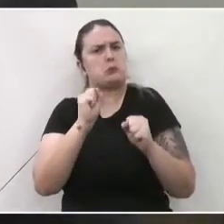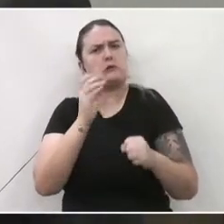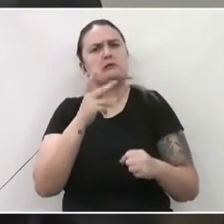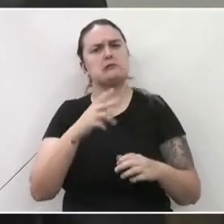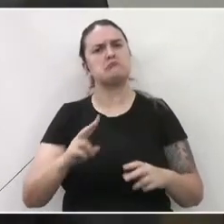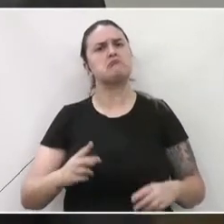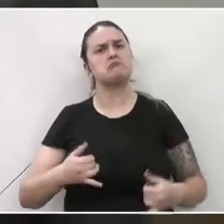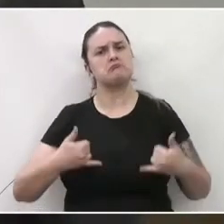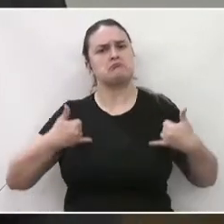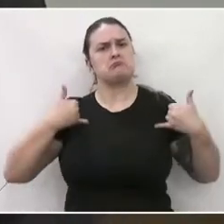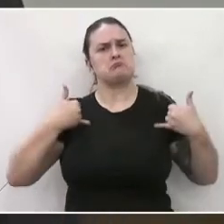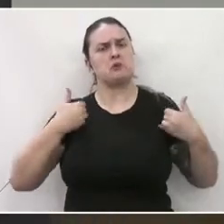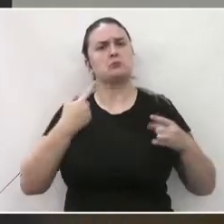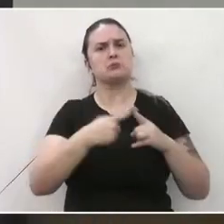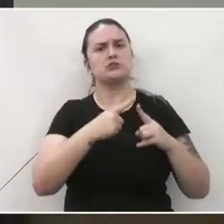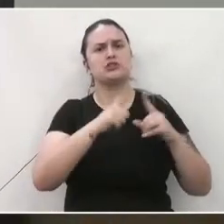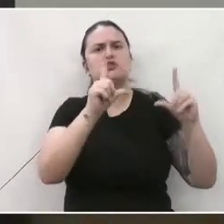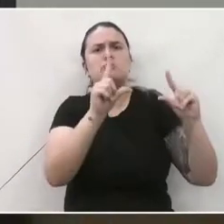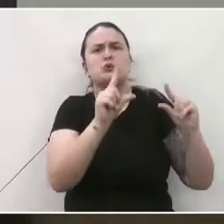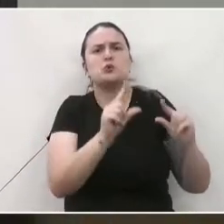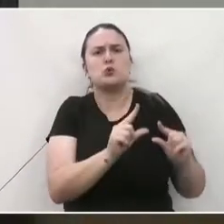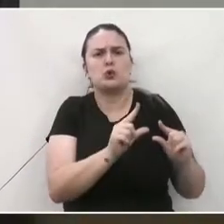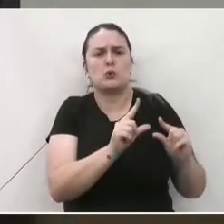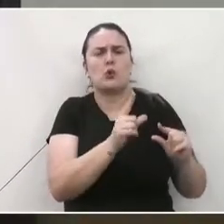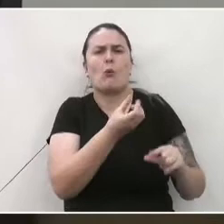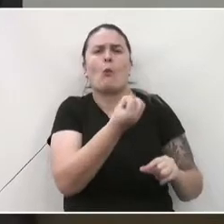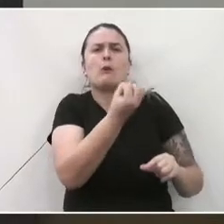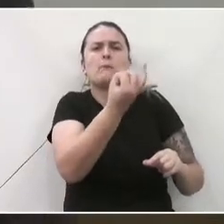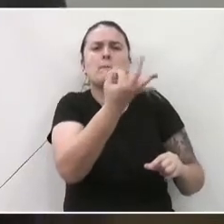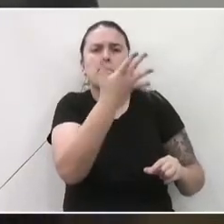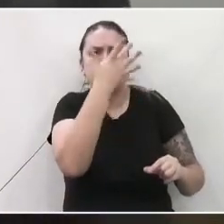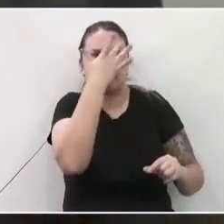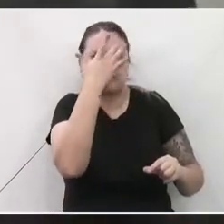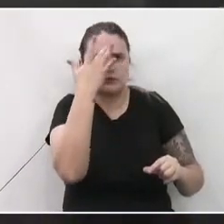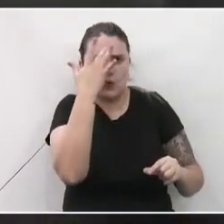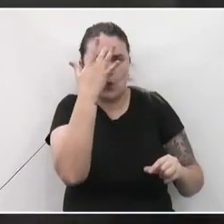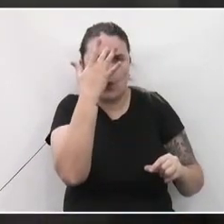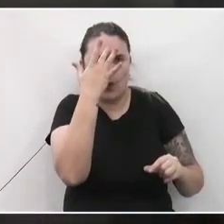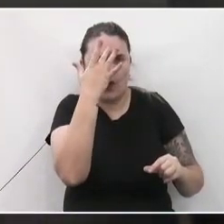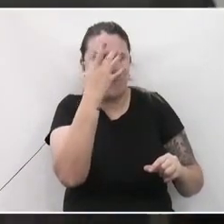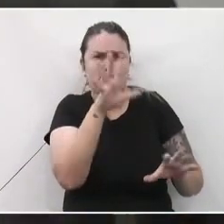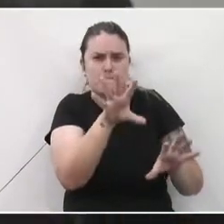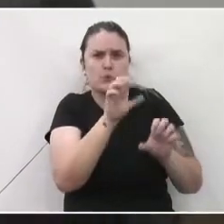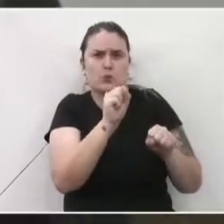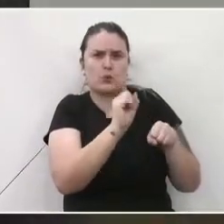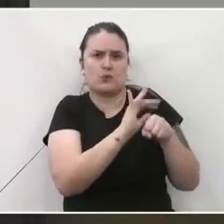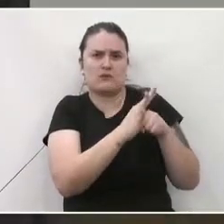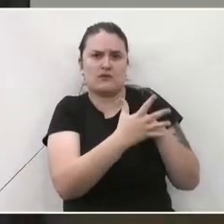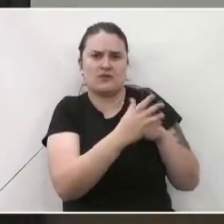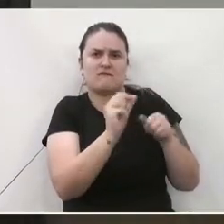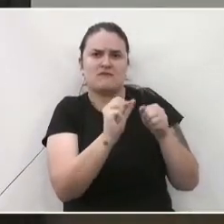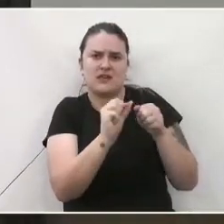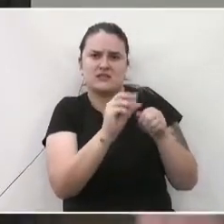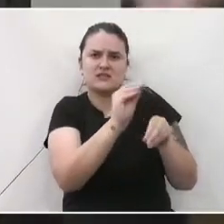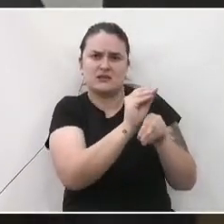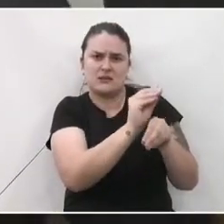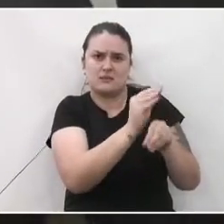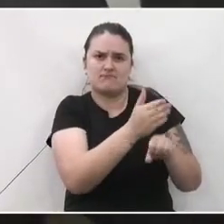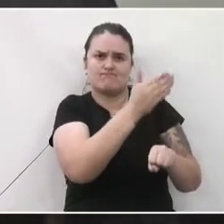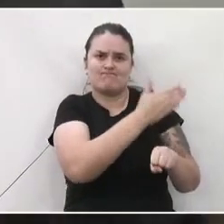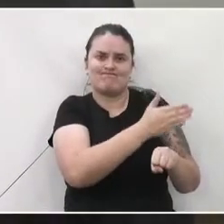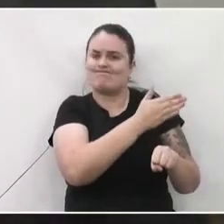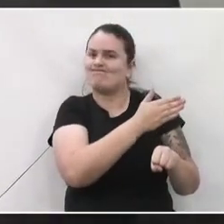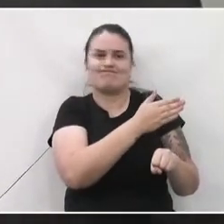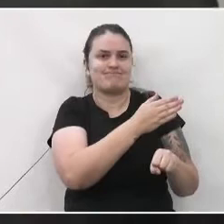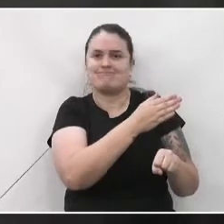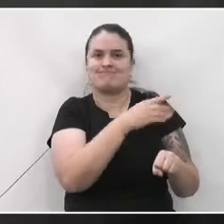ter diminuído os índices da Covid com o tratamento precoce, mais uma vez ele se engana, porque